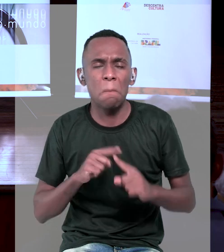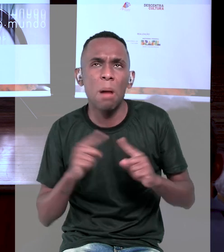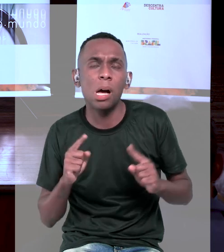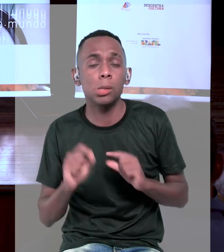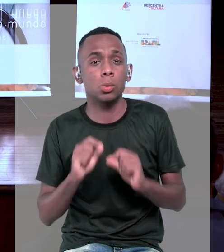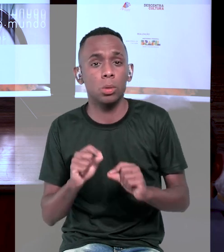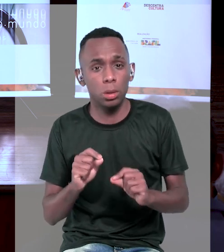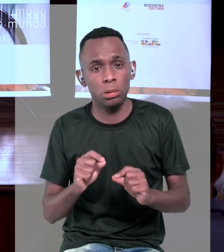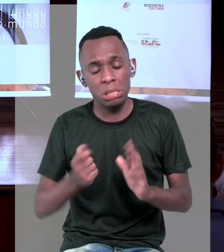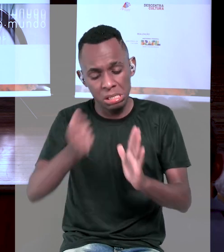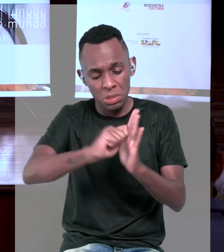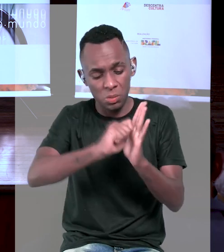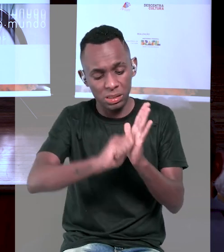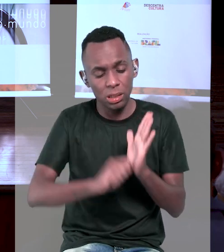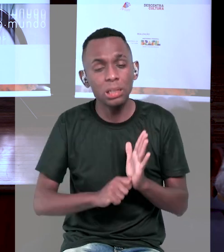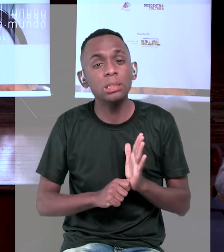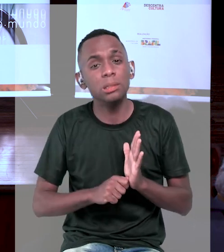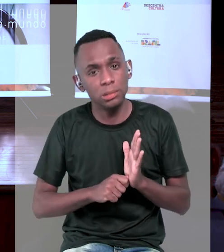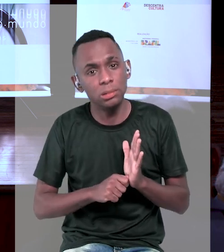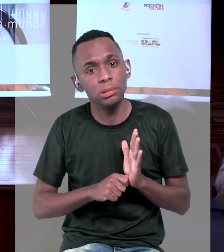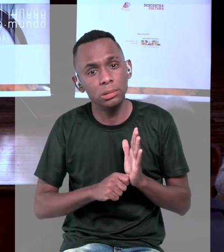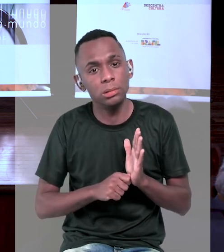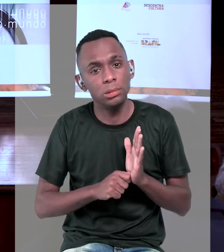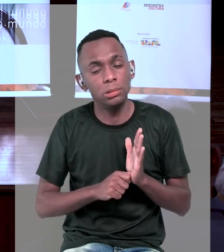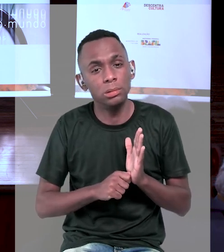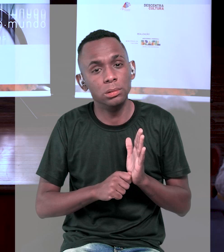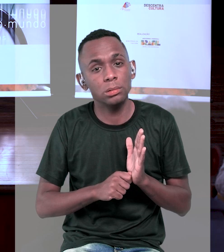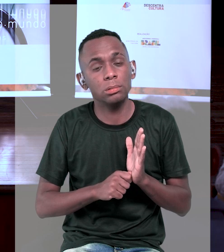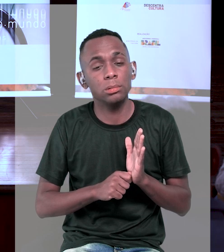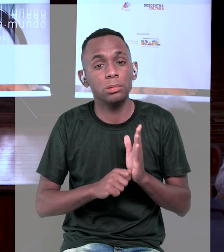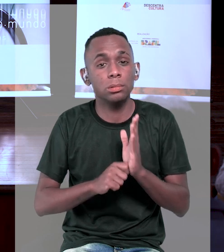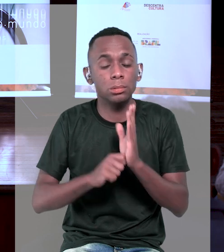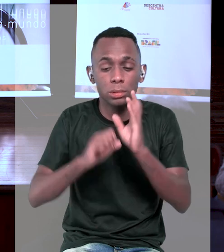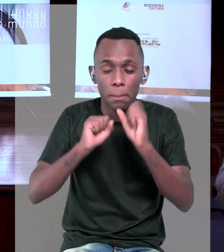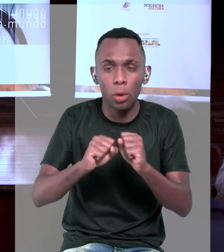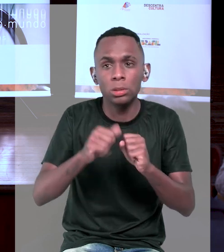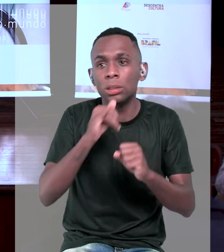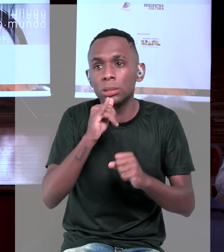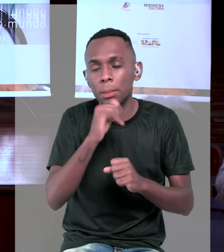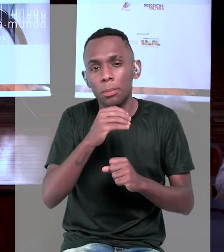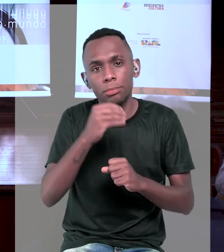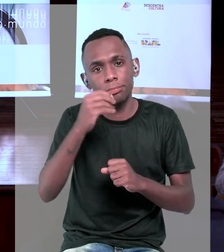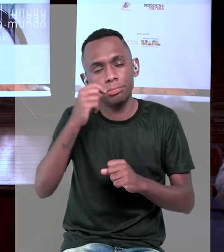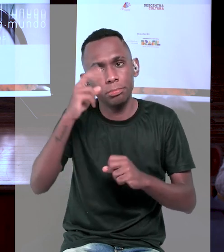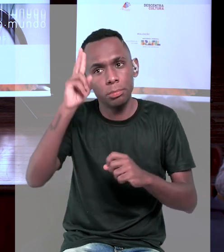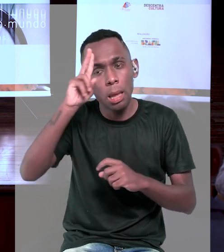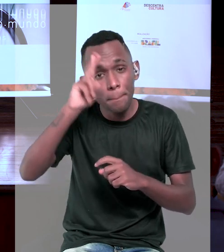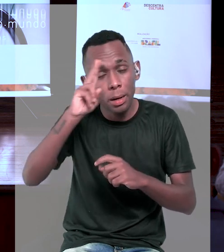escrita, ela pode desativar a memória e ela pode estimular apenas